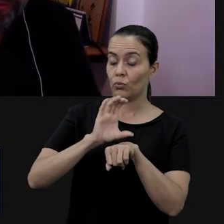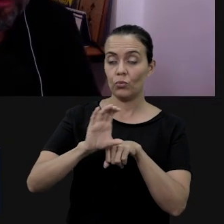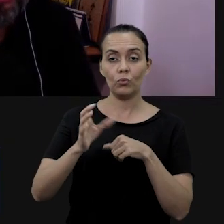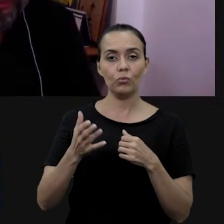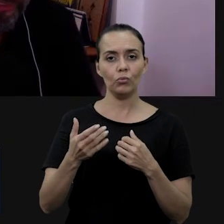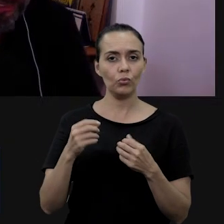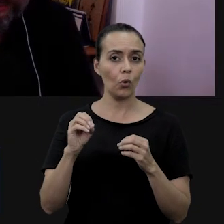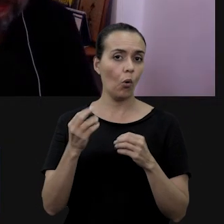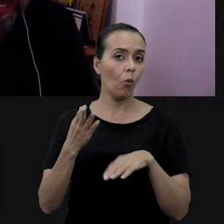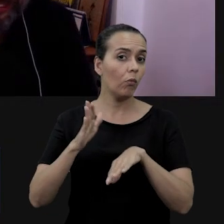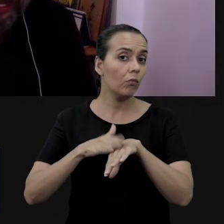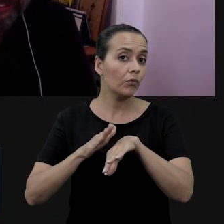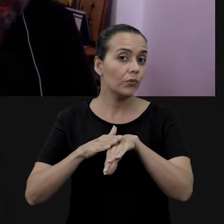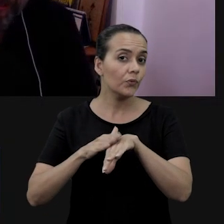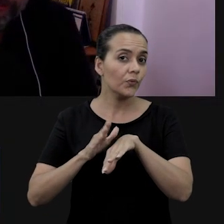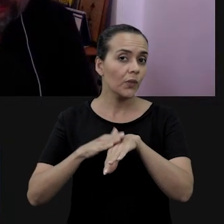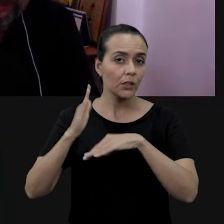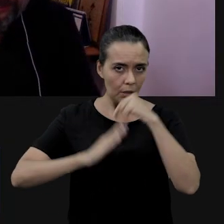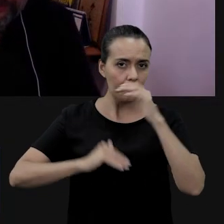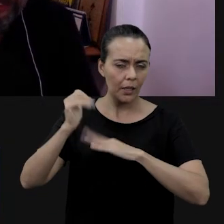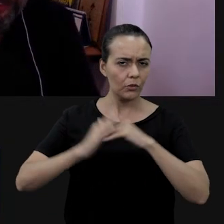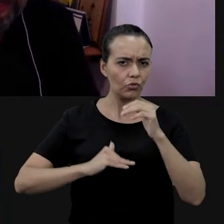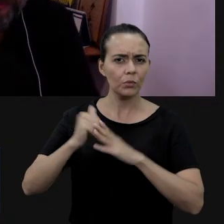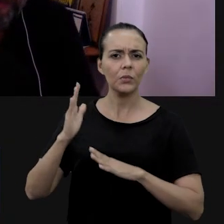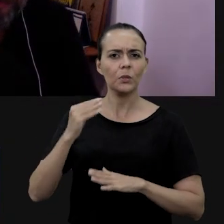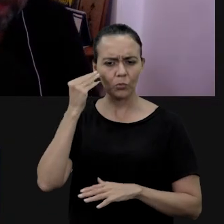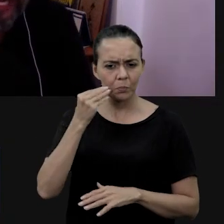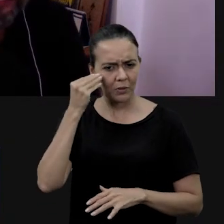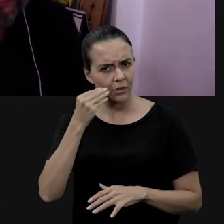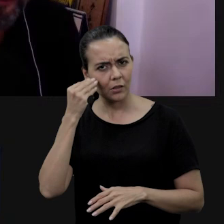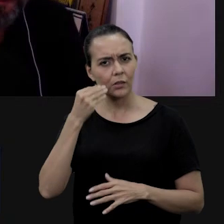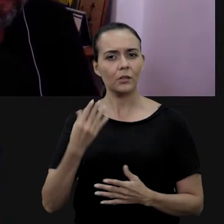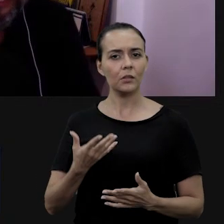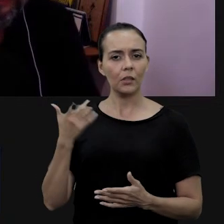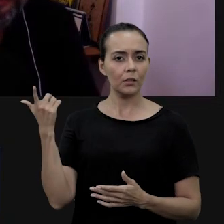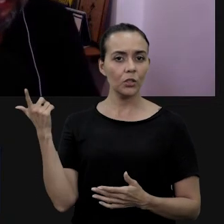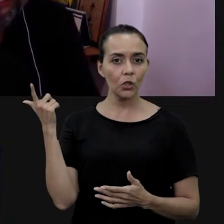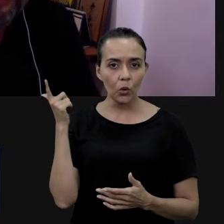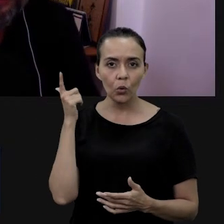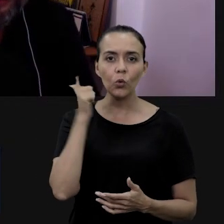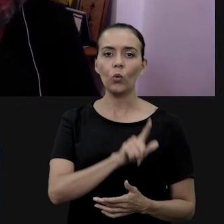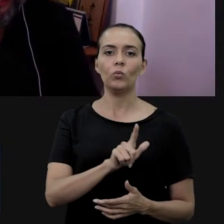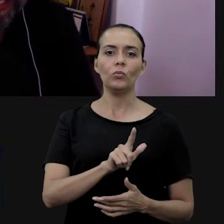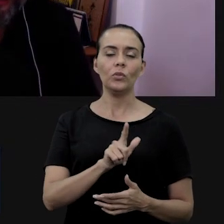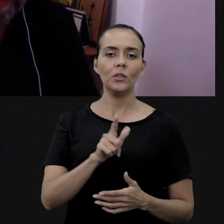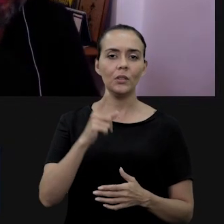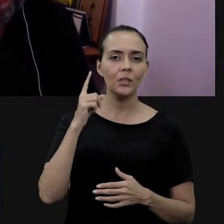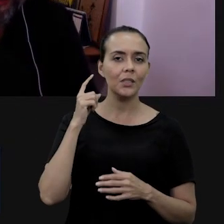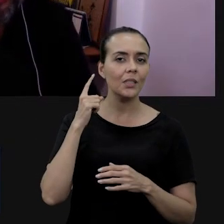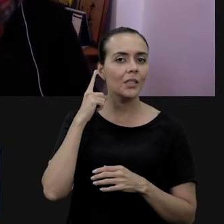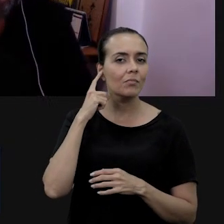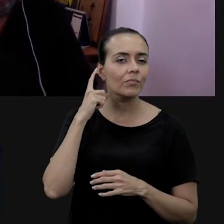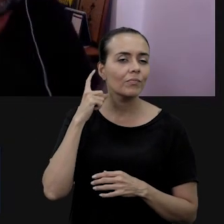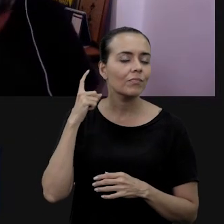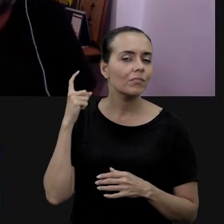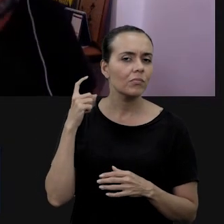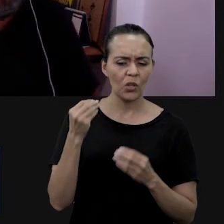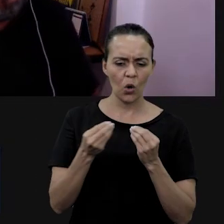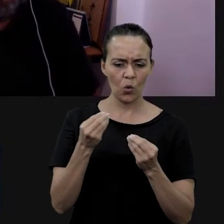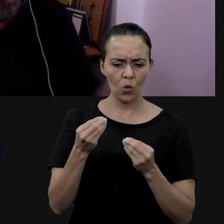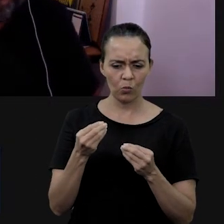talvez cursos, ou fazer realmente na prática experiências e se tornar realmente um soundman,